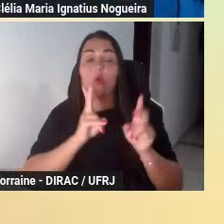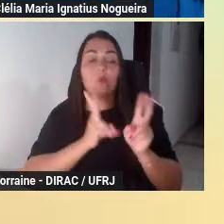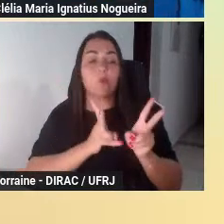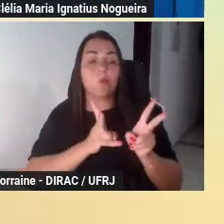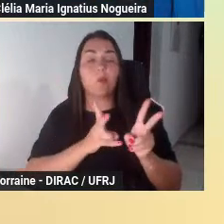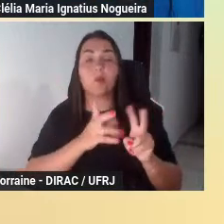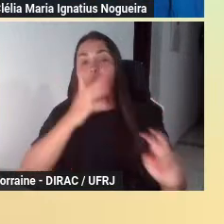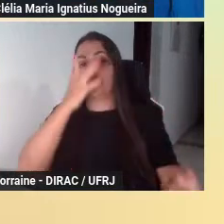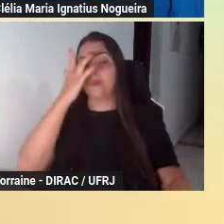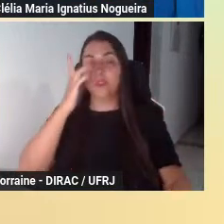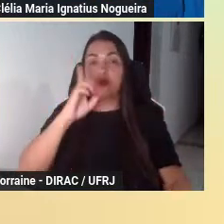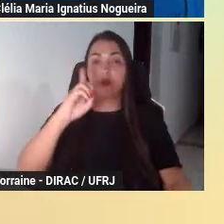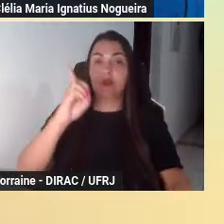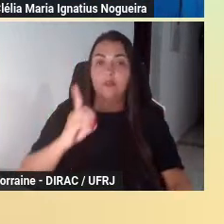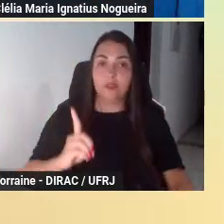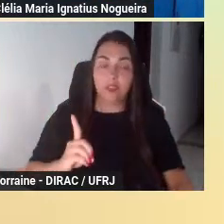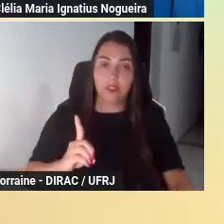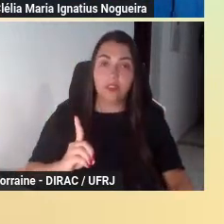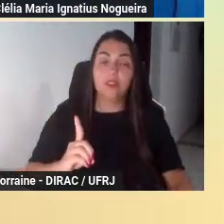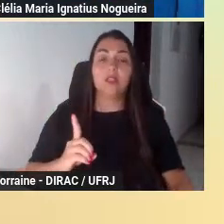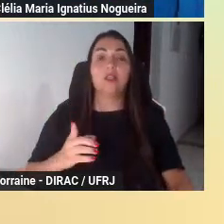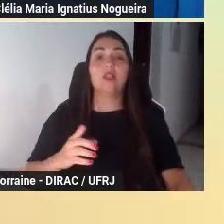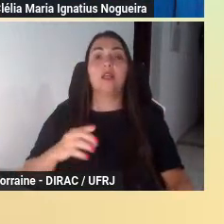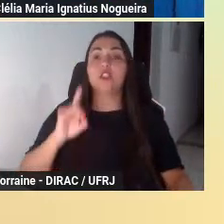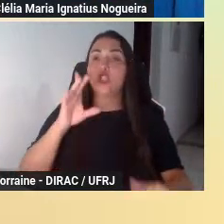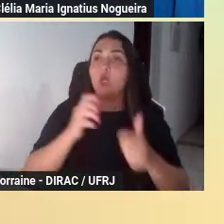com deficiência, em Vygotsky,